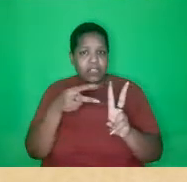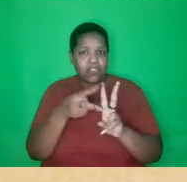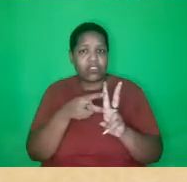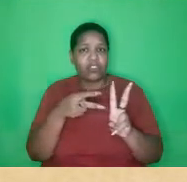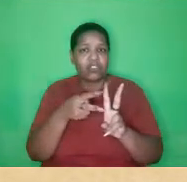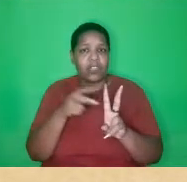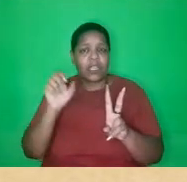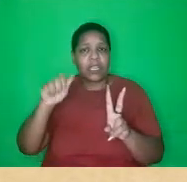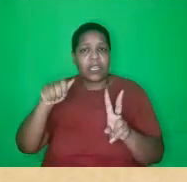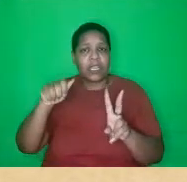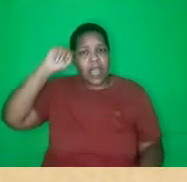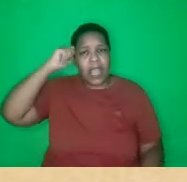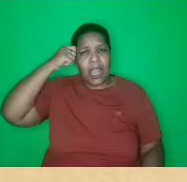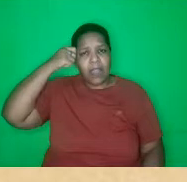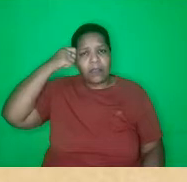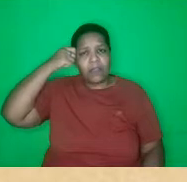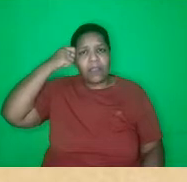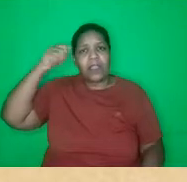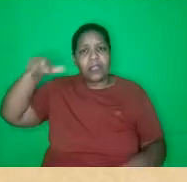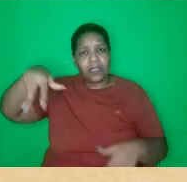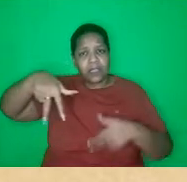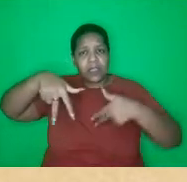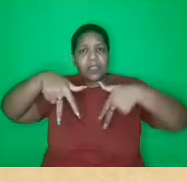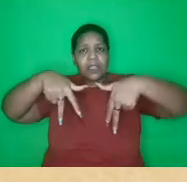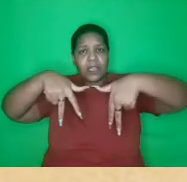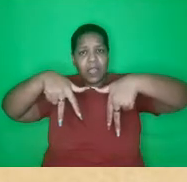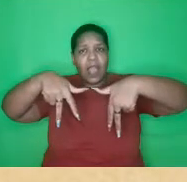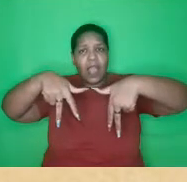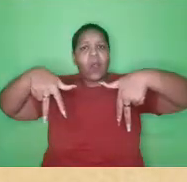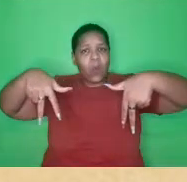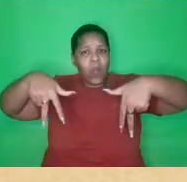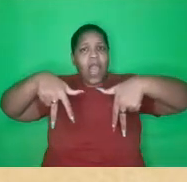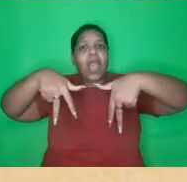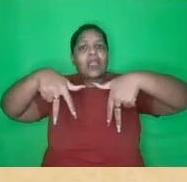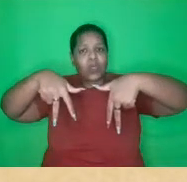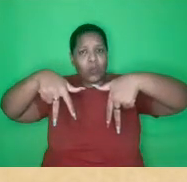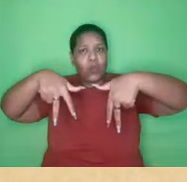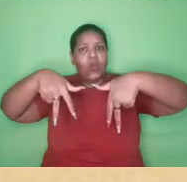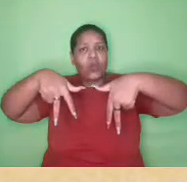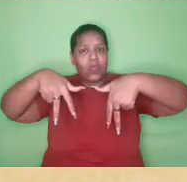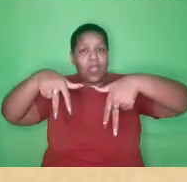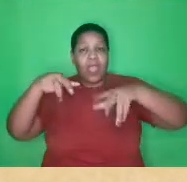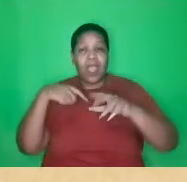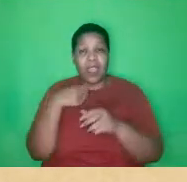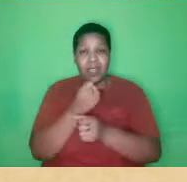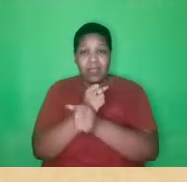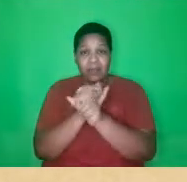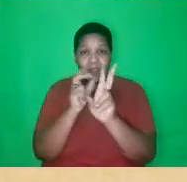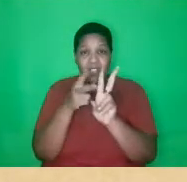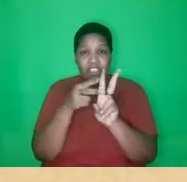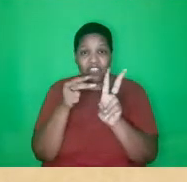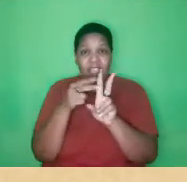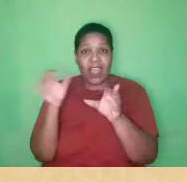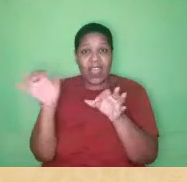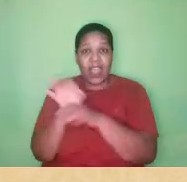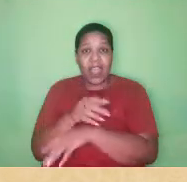ao lado da presença indígena. A escravidão indígena só termina no Brasil em